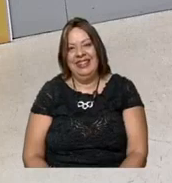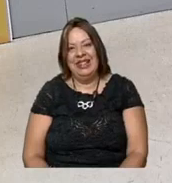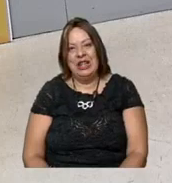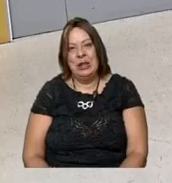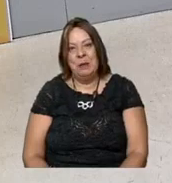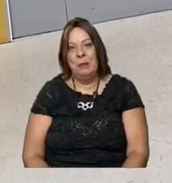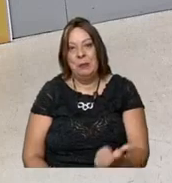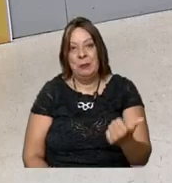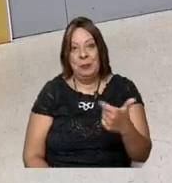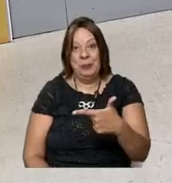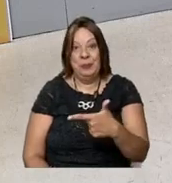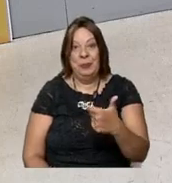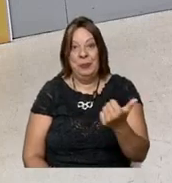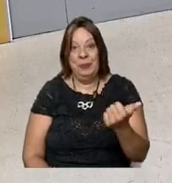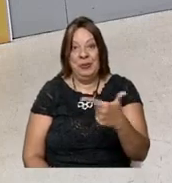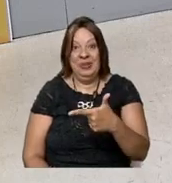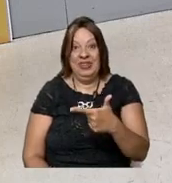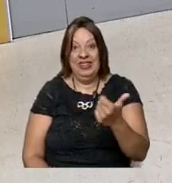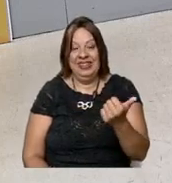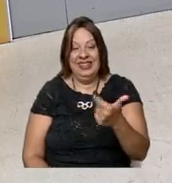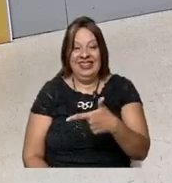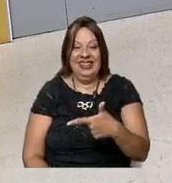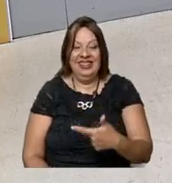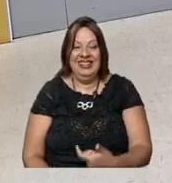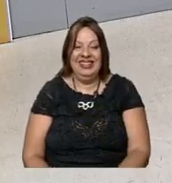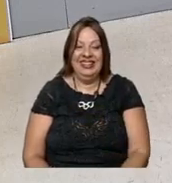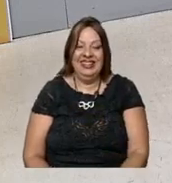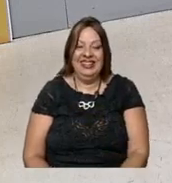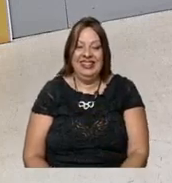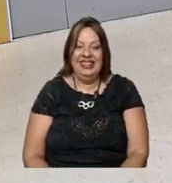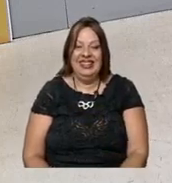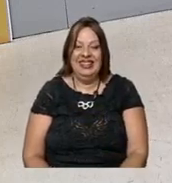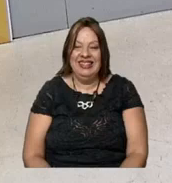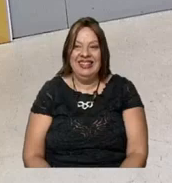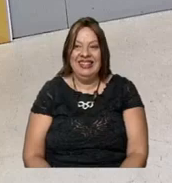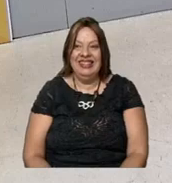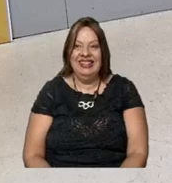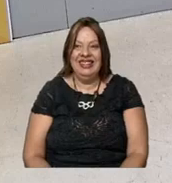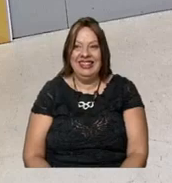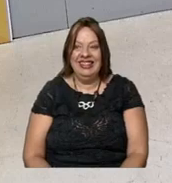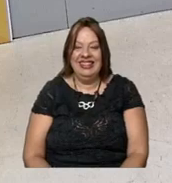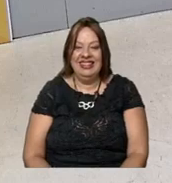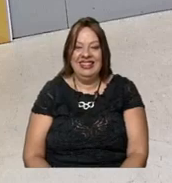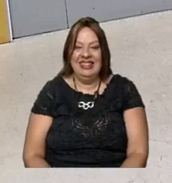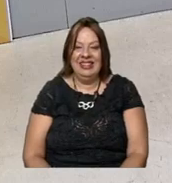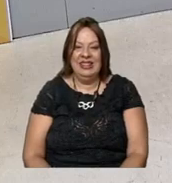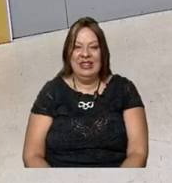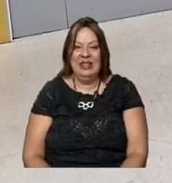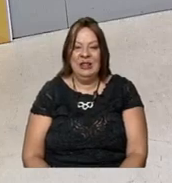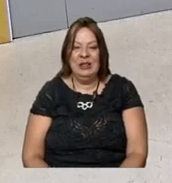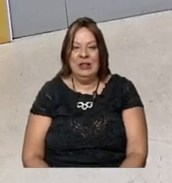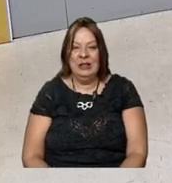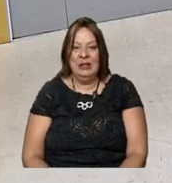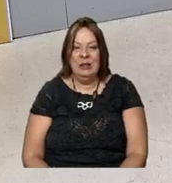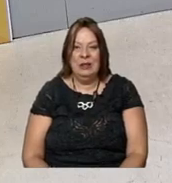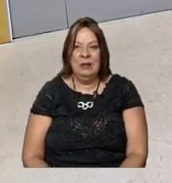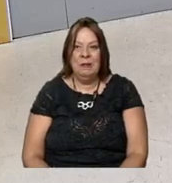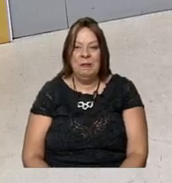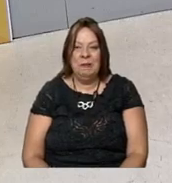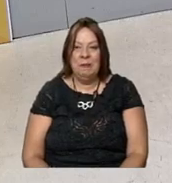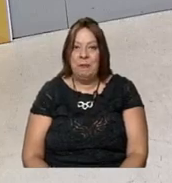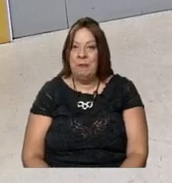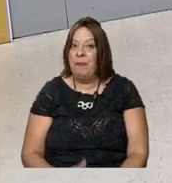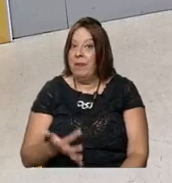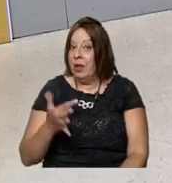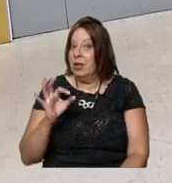Bem bolinha, número 12, número 12, marquei 12, 12 saiu agora, bola de número 12, são 100